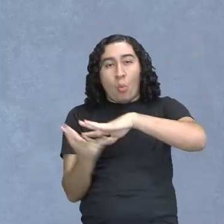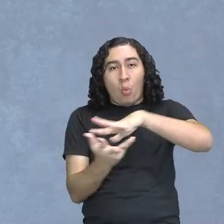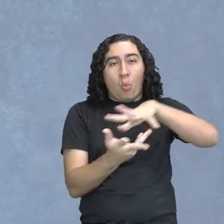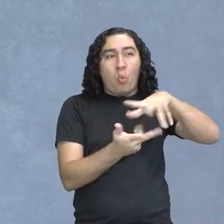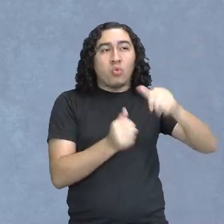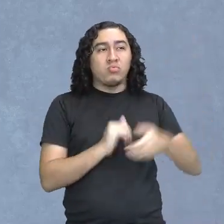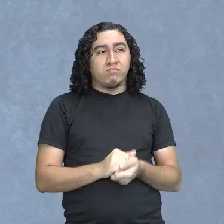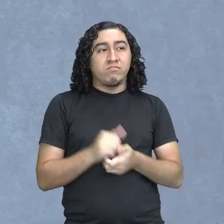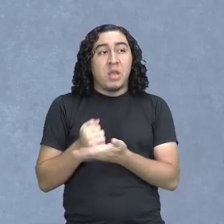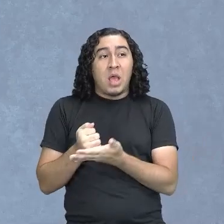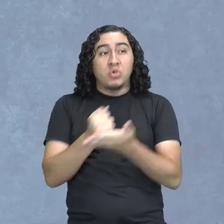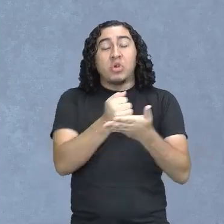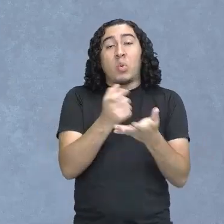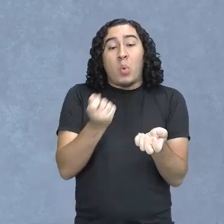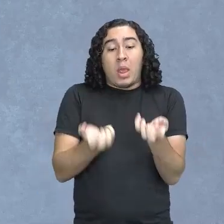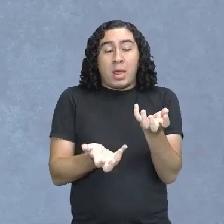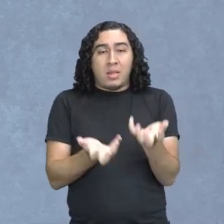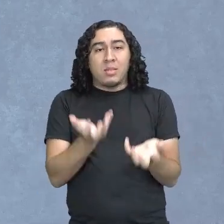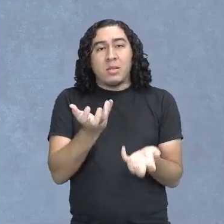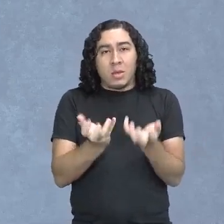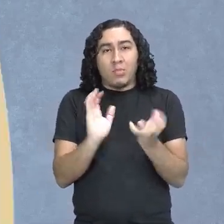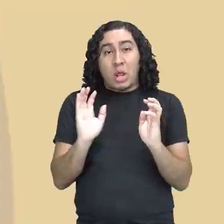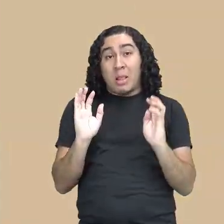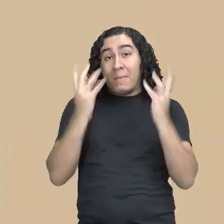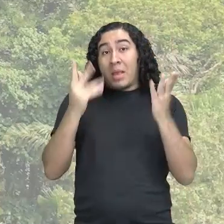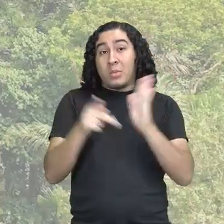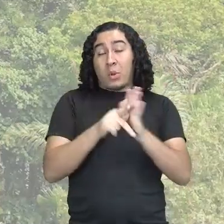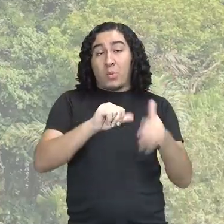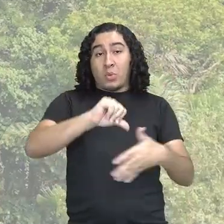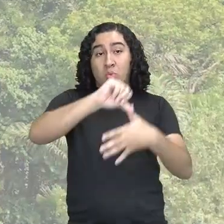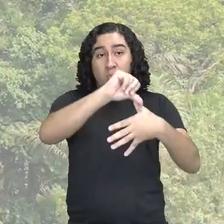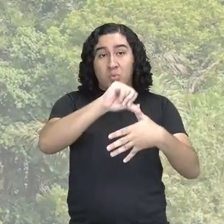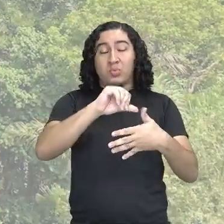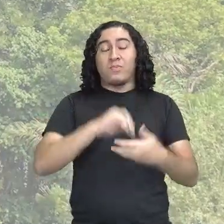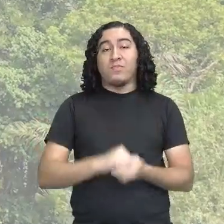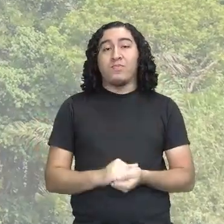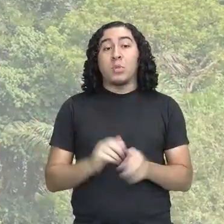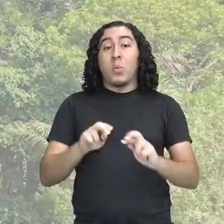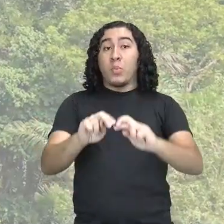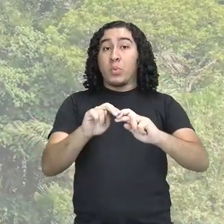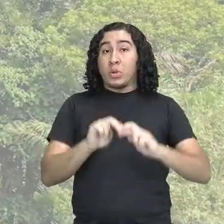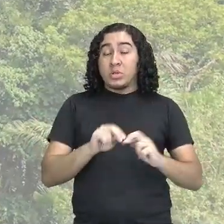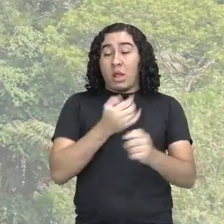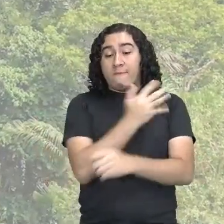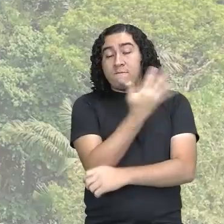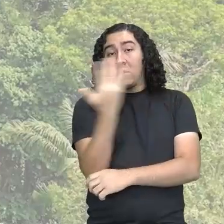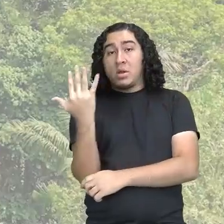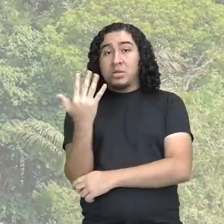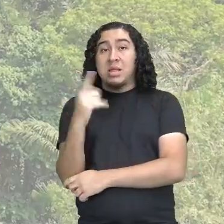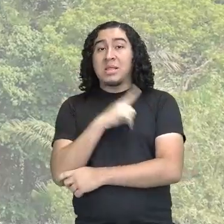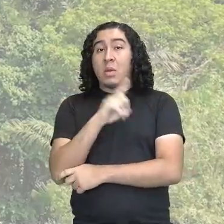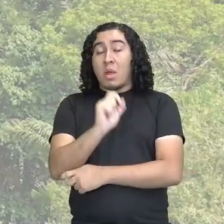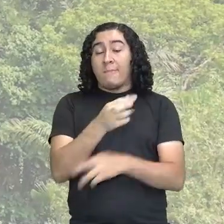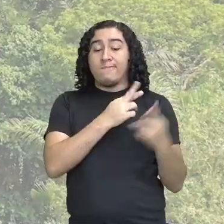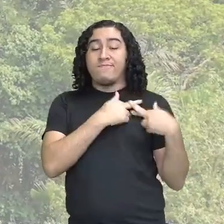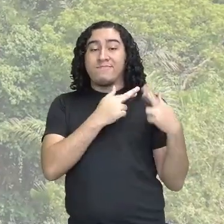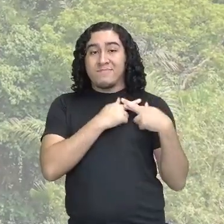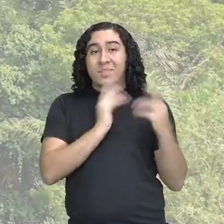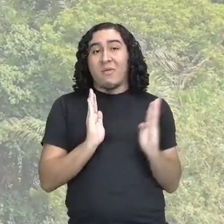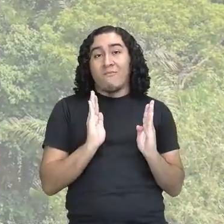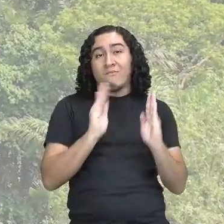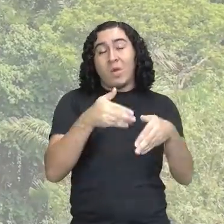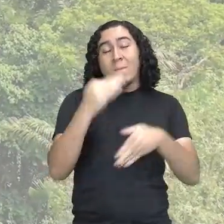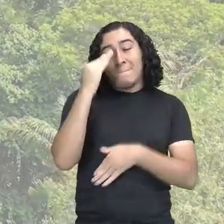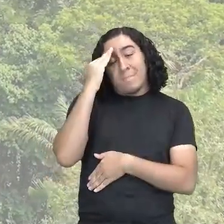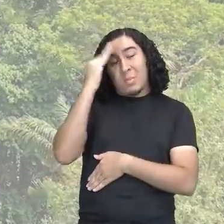o equilíbrio climático na América do Sul. Sendo assim, a floresta tem um papel central